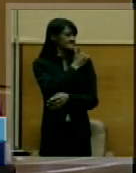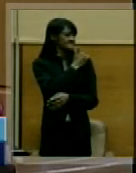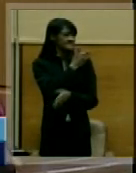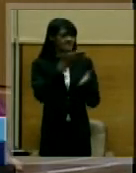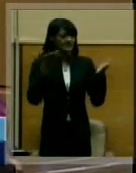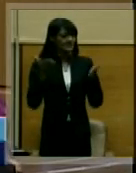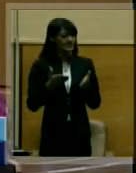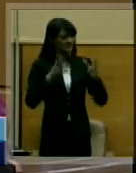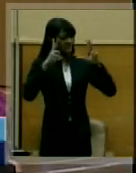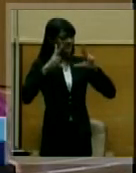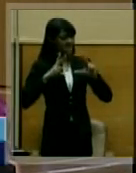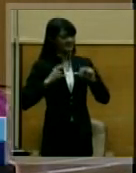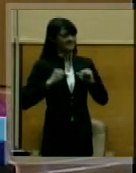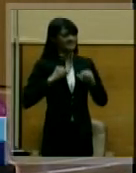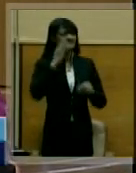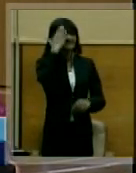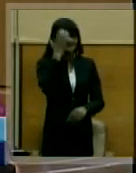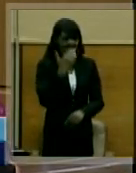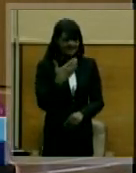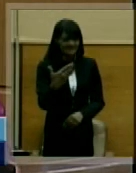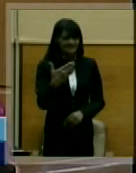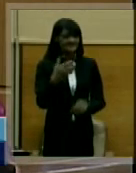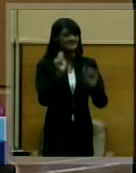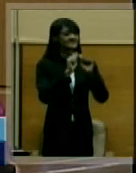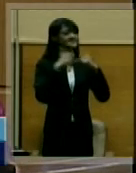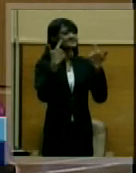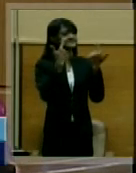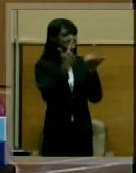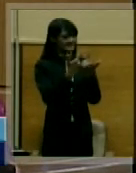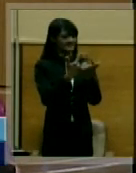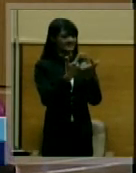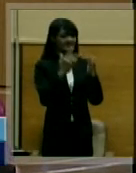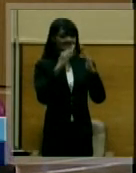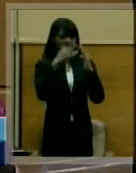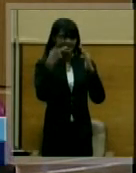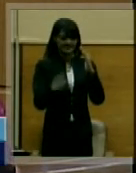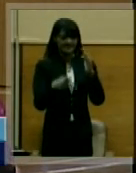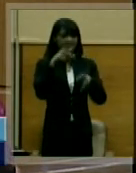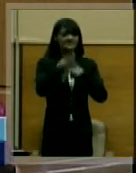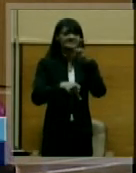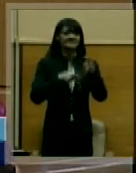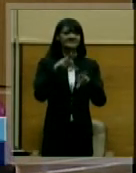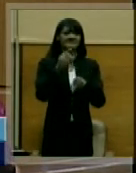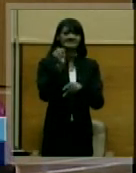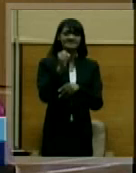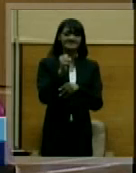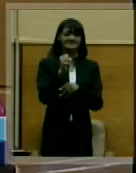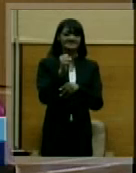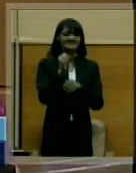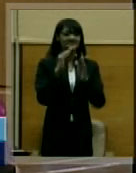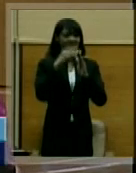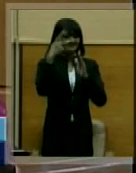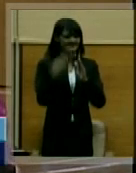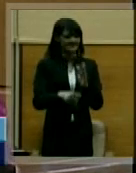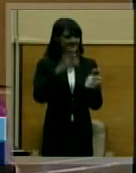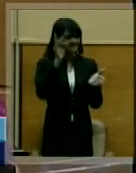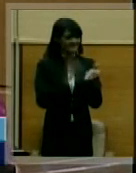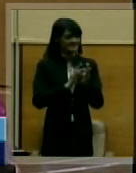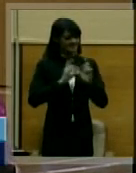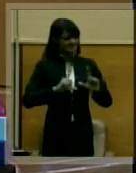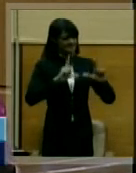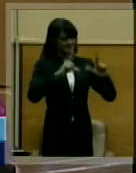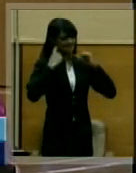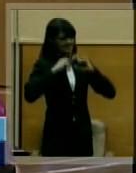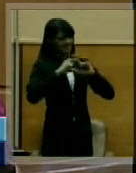recebam a justa homenagem desta Casa Legislativa, Casa do Povo Sergipano, Casa de Iguais, a medalha de exemplo